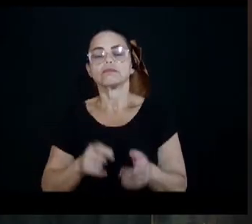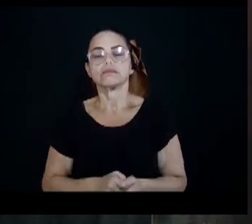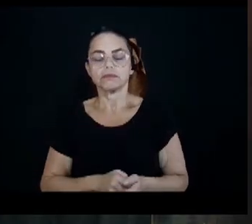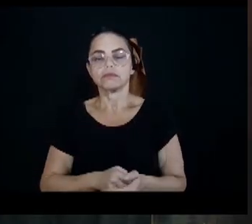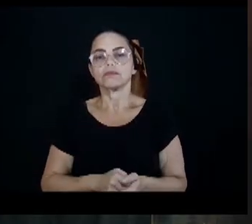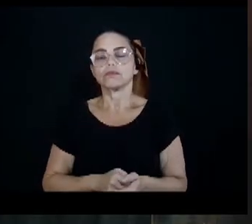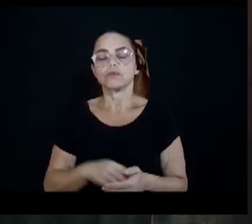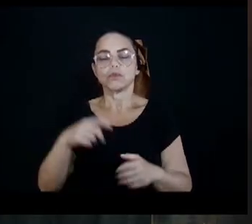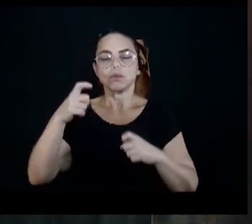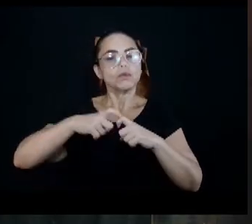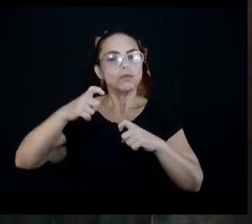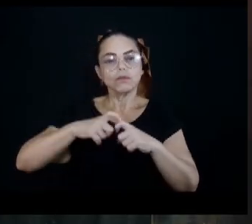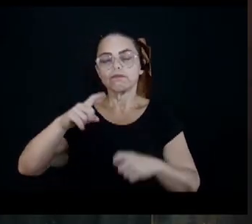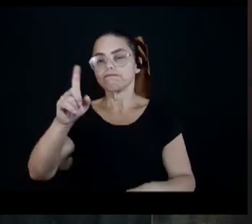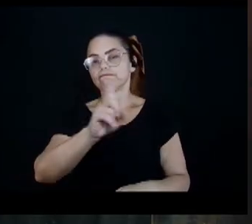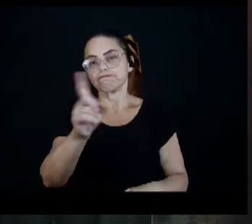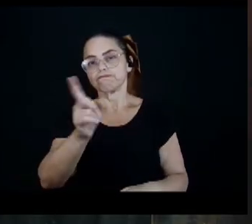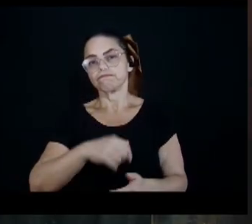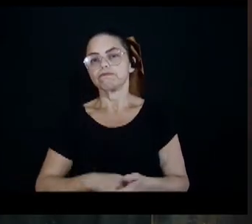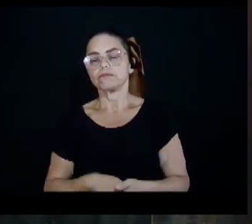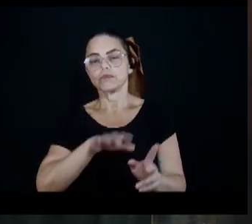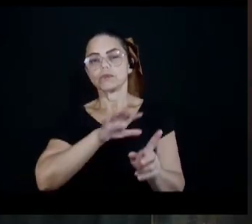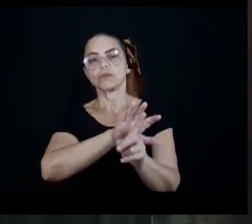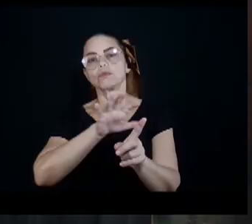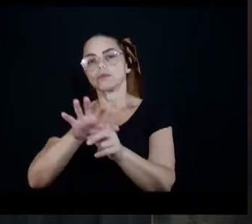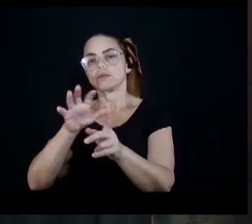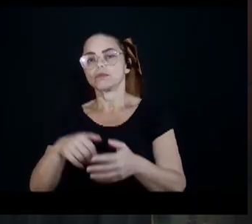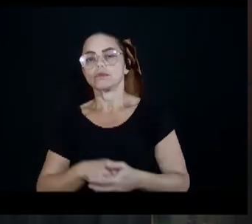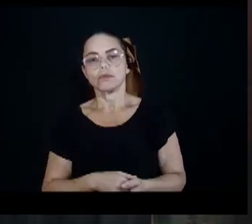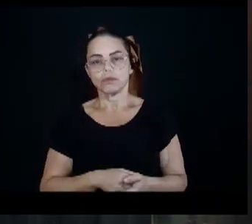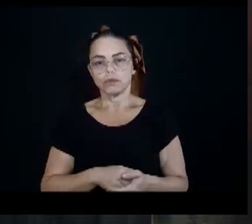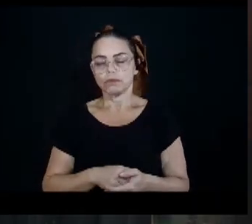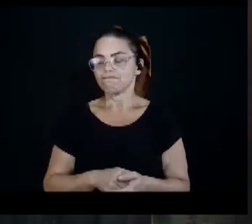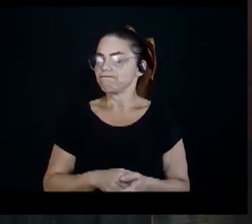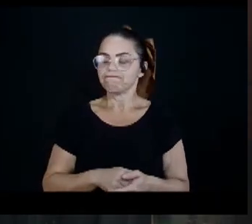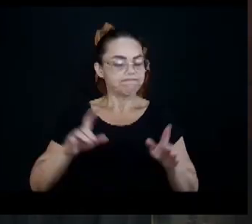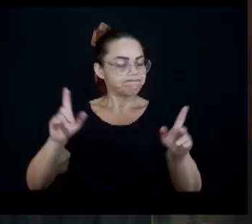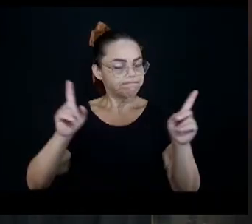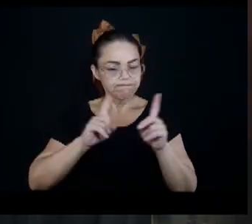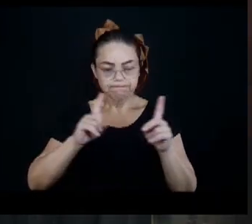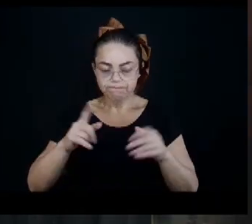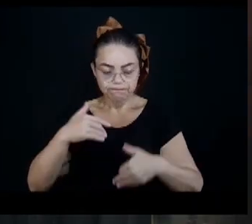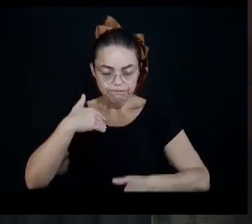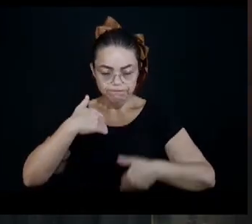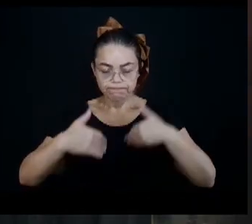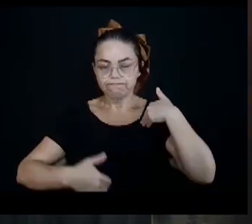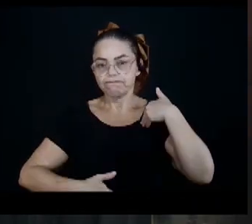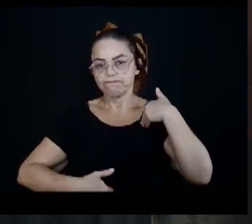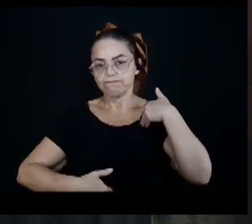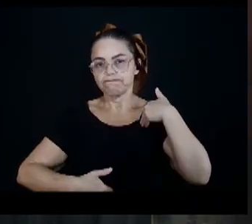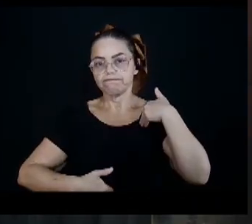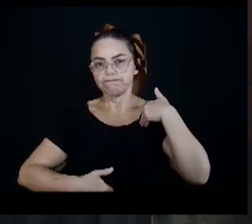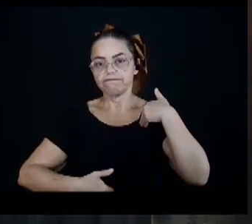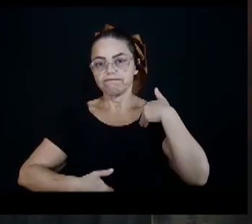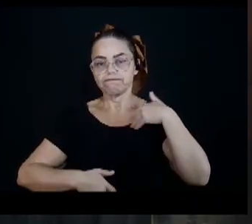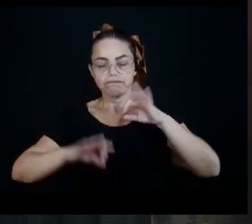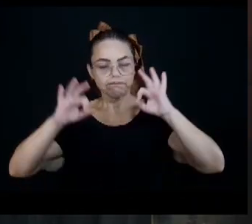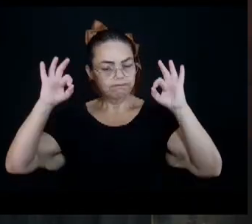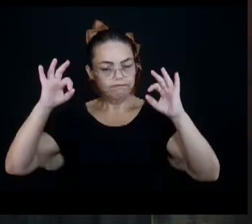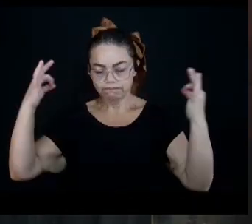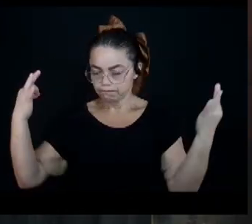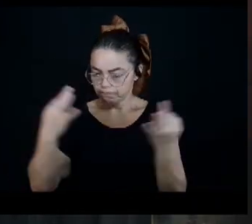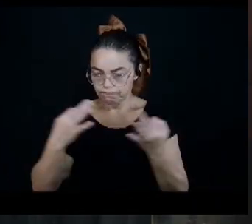não, é que o impacto dela, não só no corpo, porque o fisiológico é fantástico e ele tá de